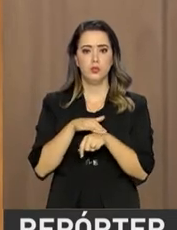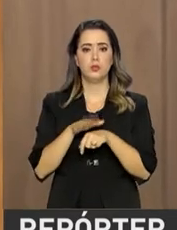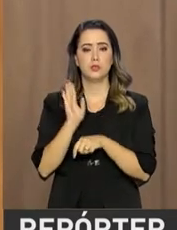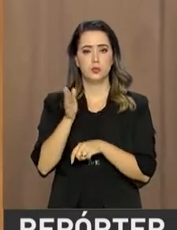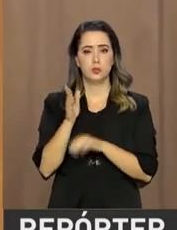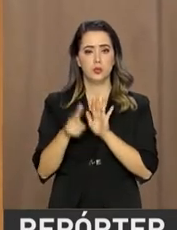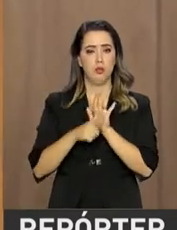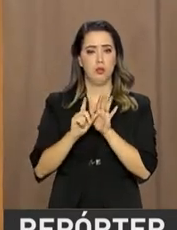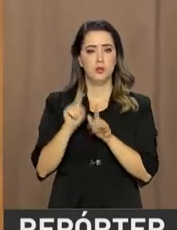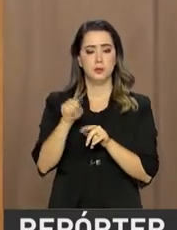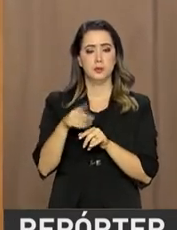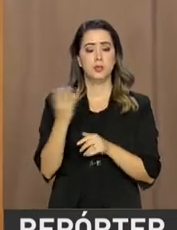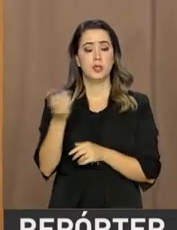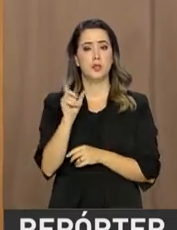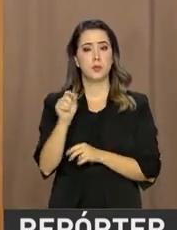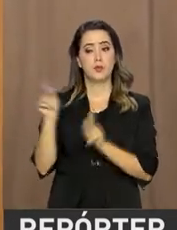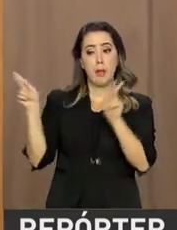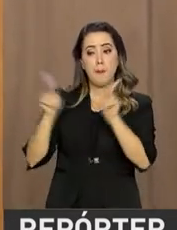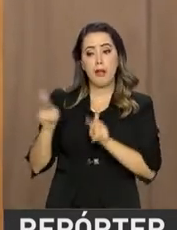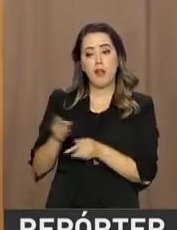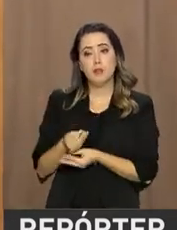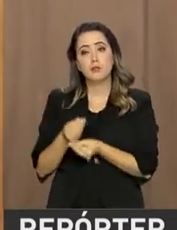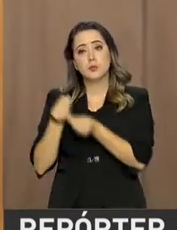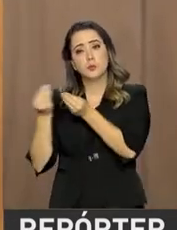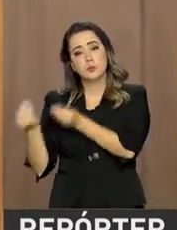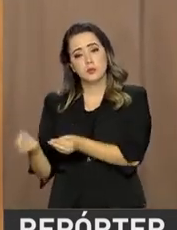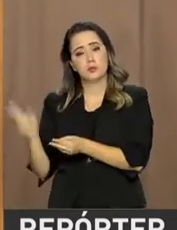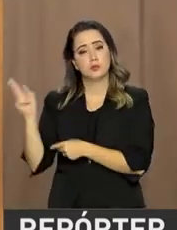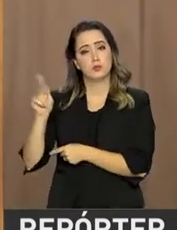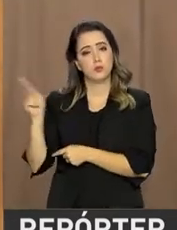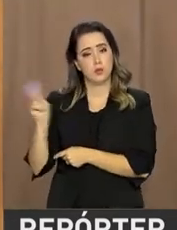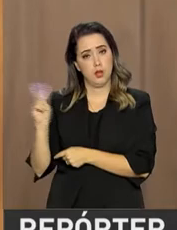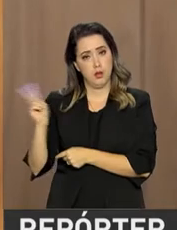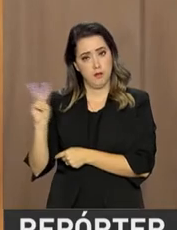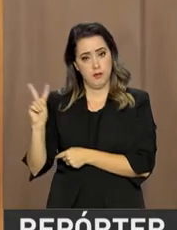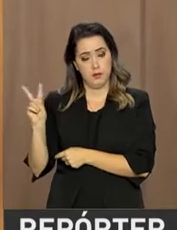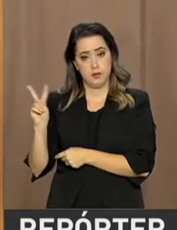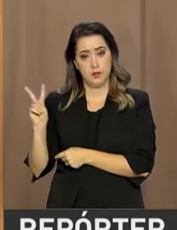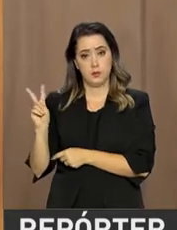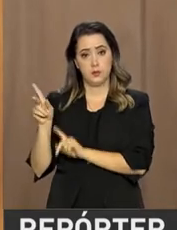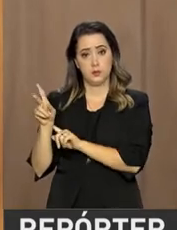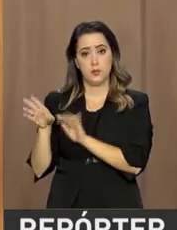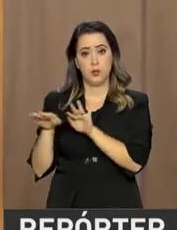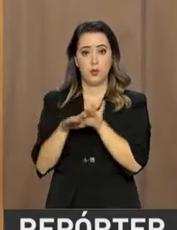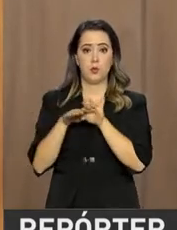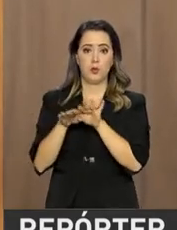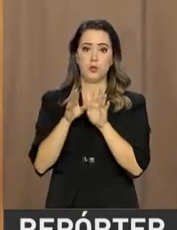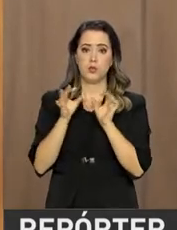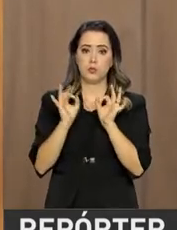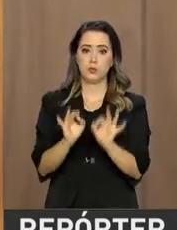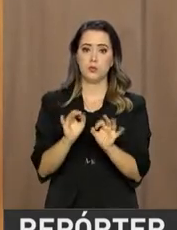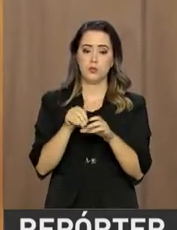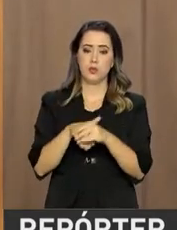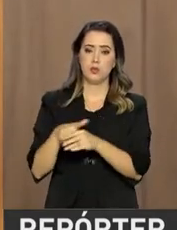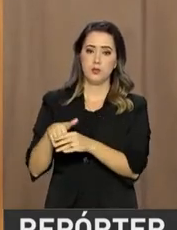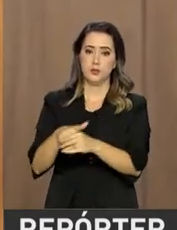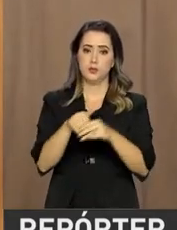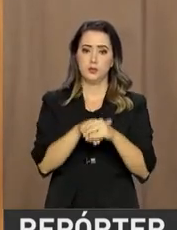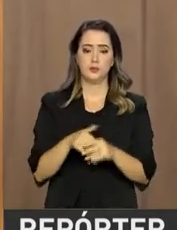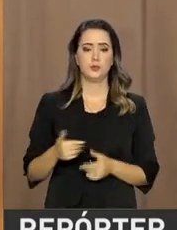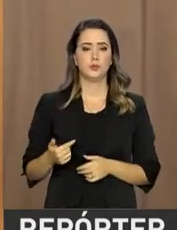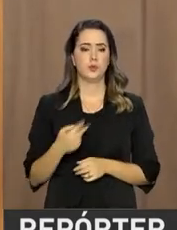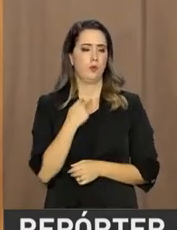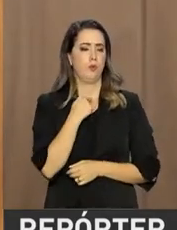reunião, é a pacificação política na Venezuela, a democracia plena nas eleições e a